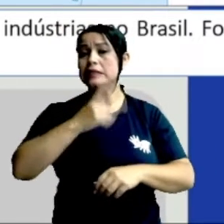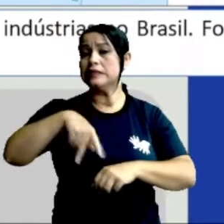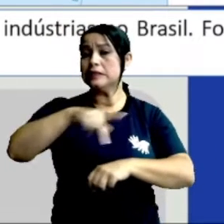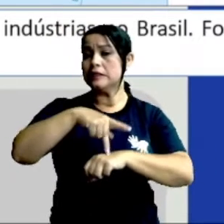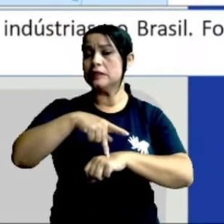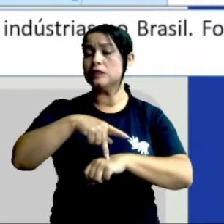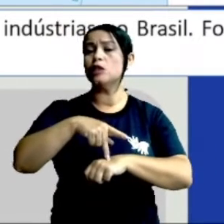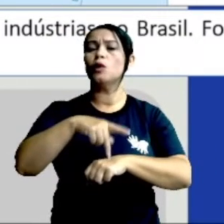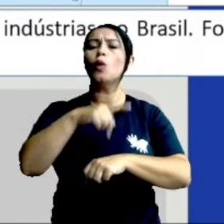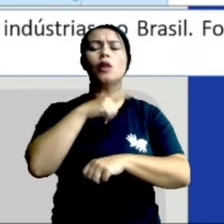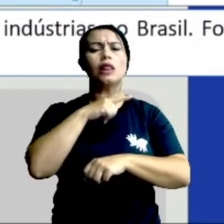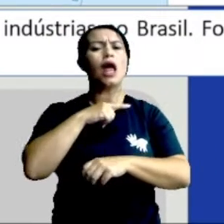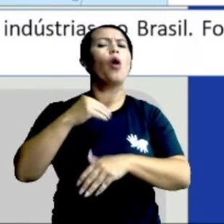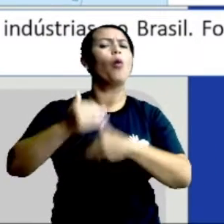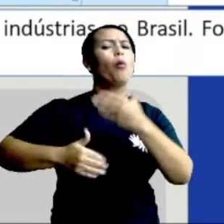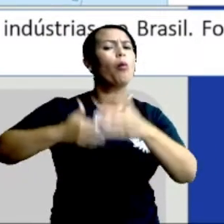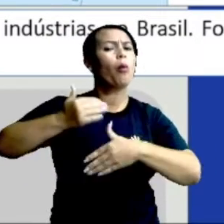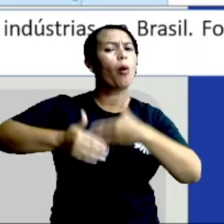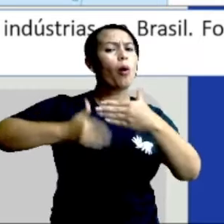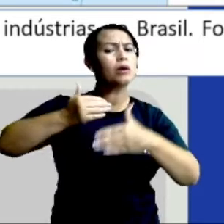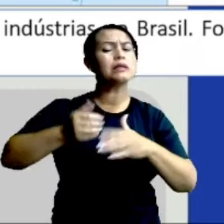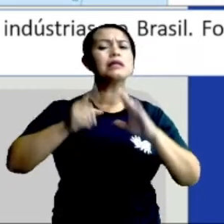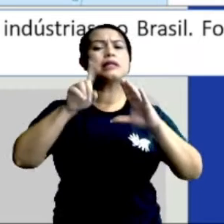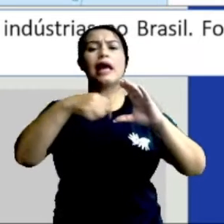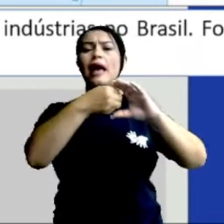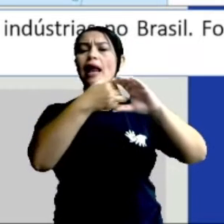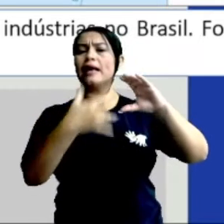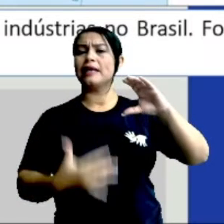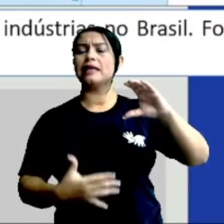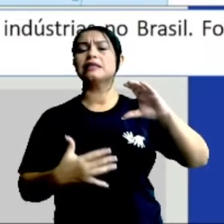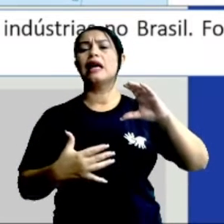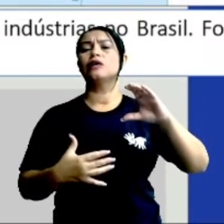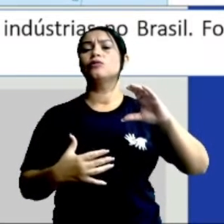tem um processo de industrialização que é caracterizado por